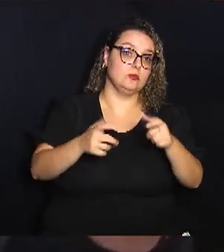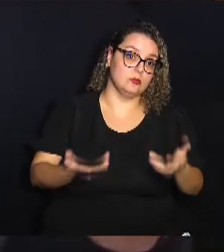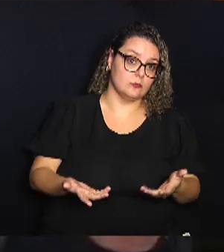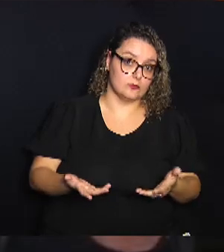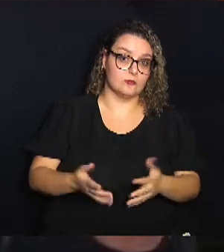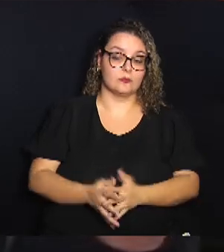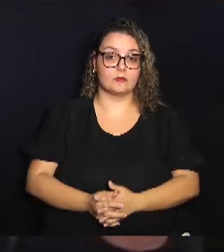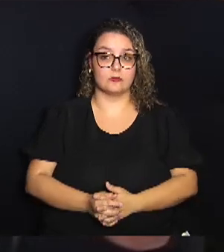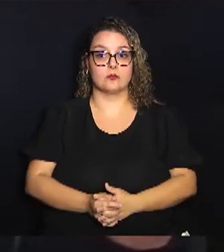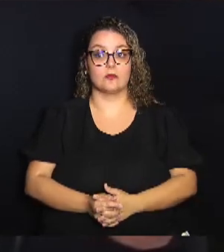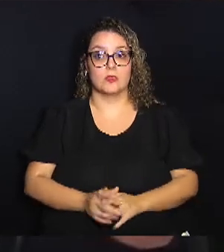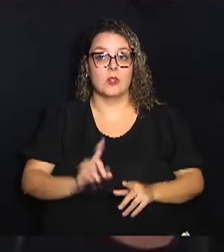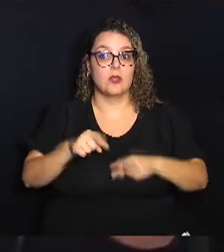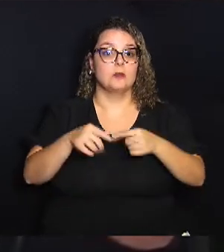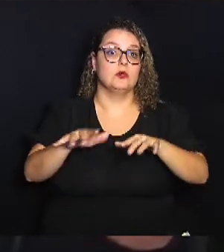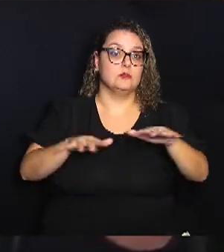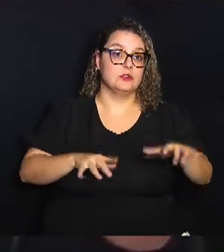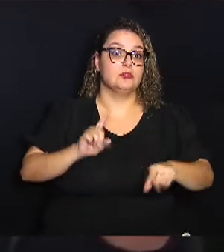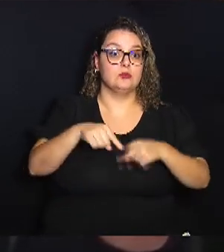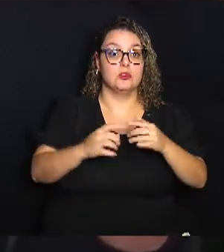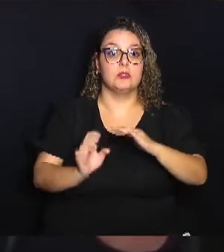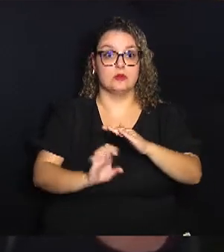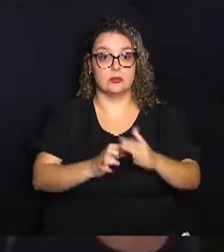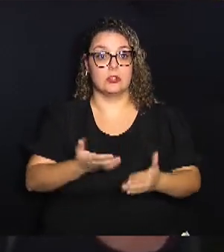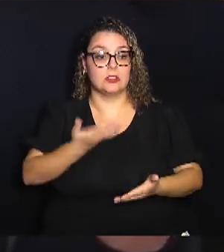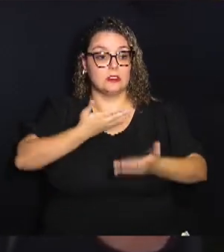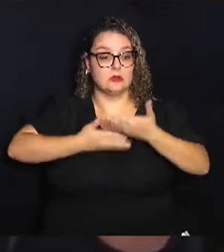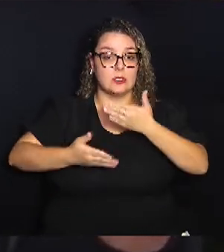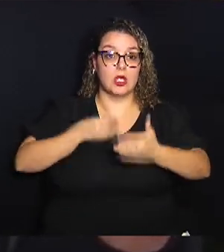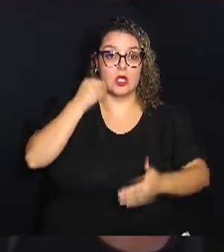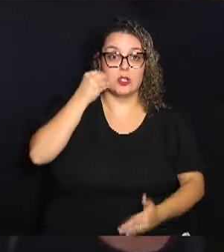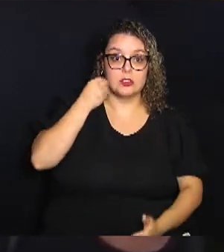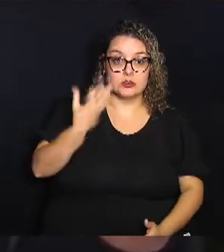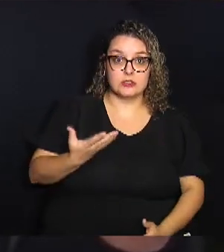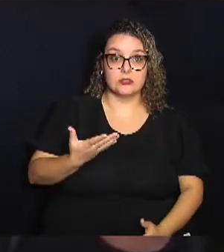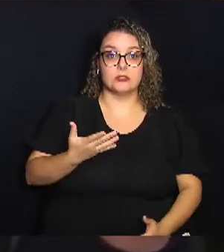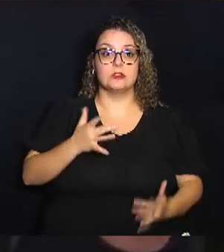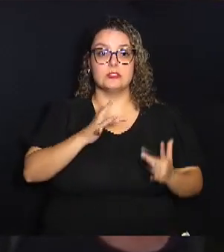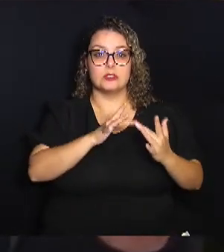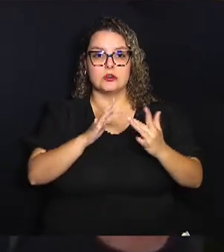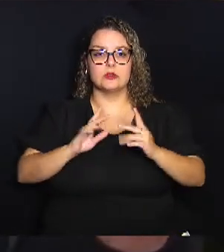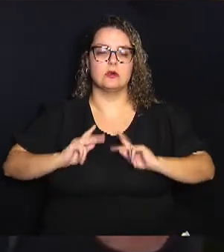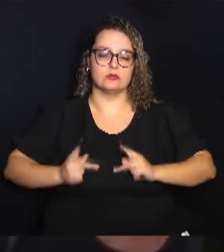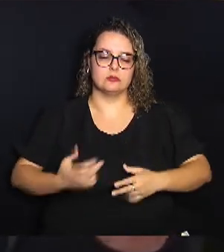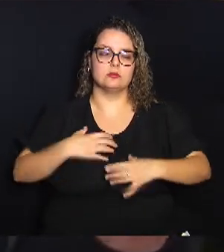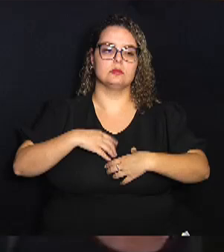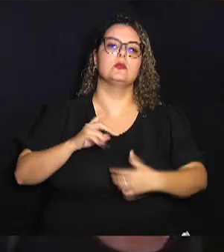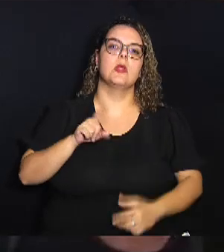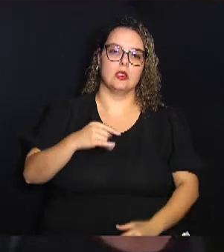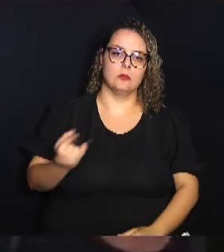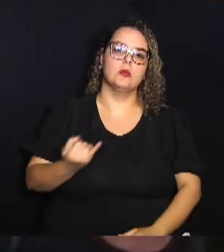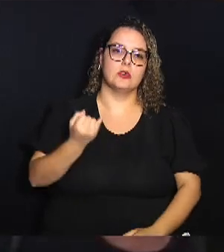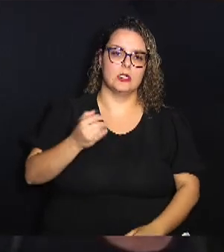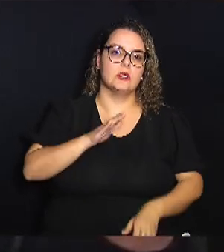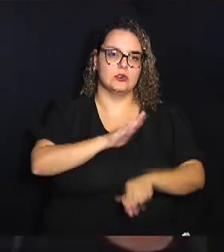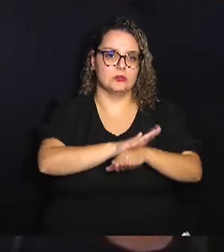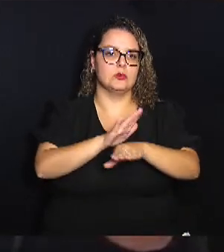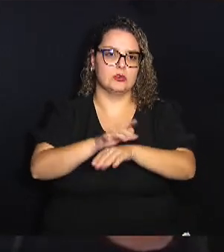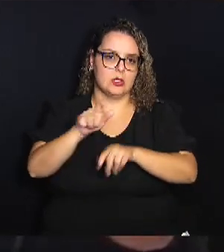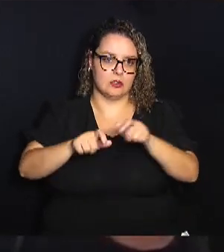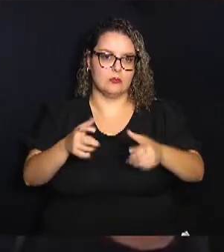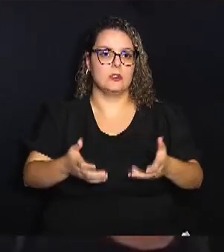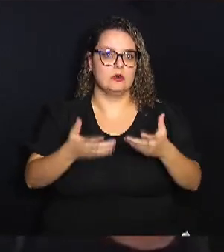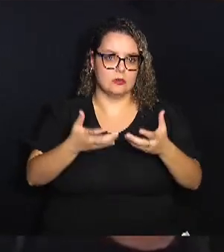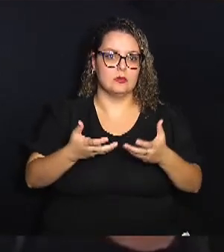que... né, de uma outra área, de uma outra empresa. Então, essa troca, esse sentimento humano, isso é indispensável. Então, isso ajuda e as pessoas até